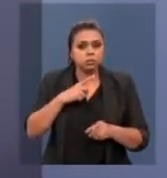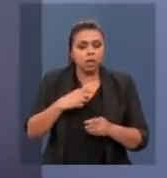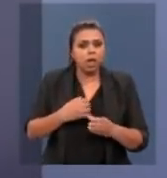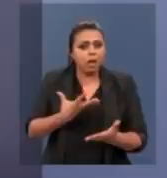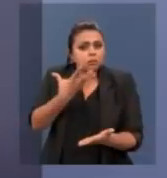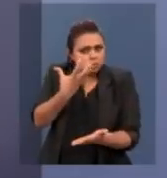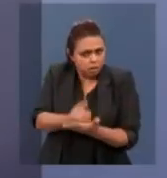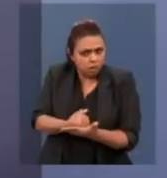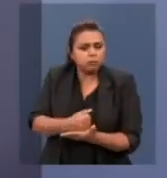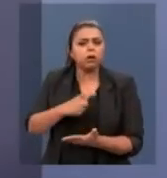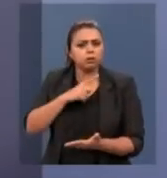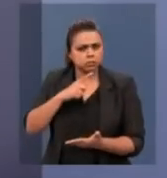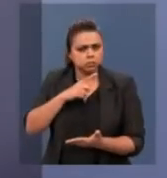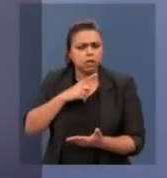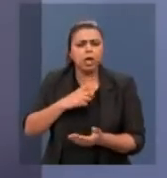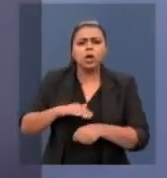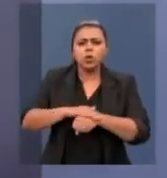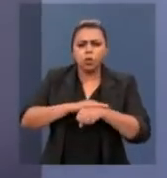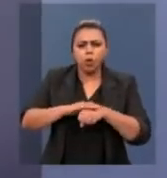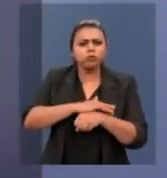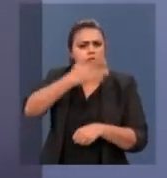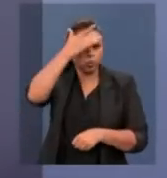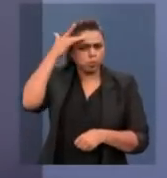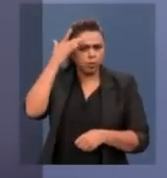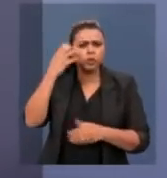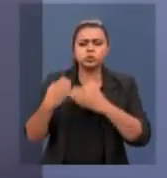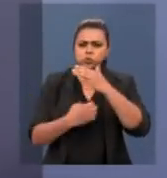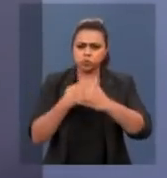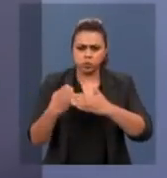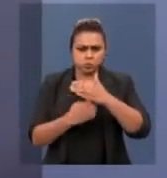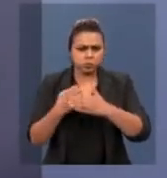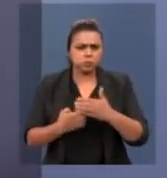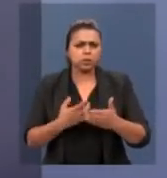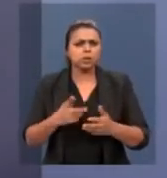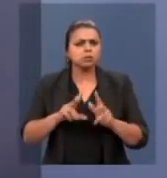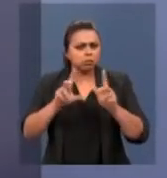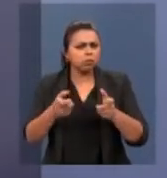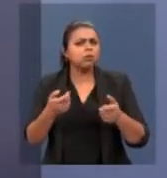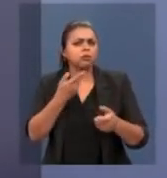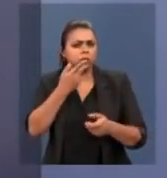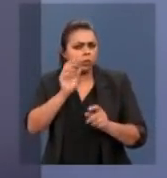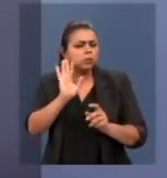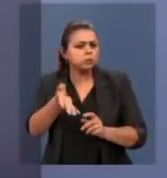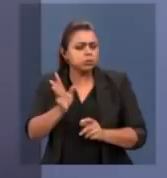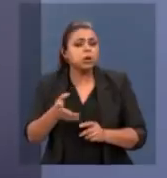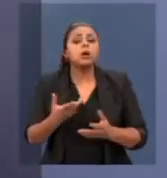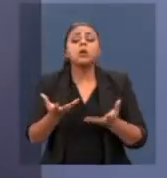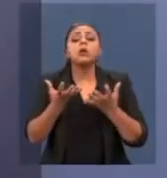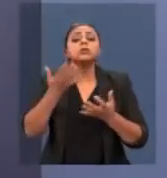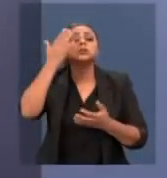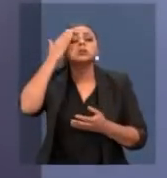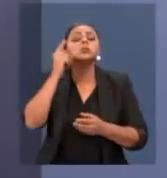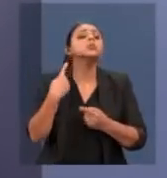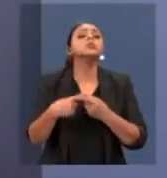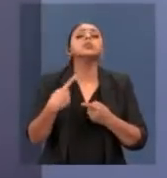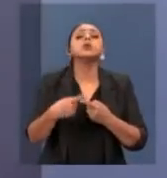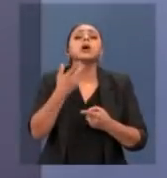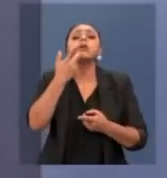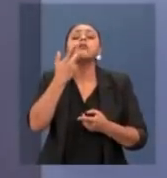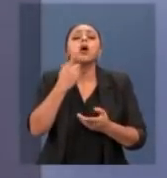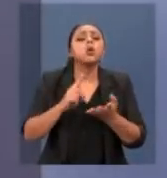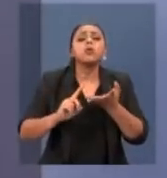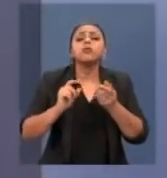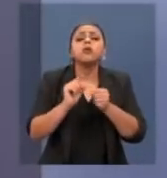que ele conversou com pessoas da odebrecht sobre esses assuntos né aí eu queria saber por que ele falou que ia fazer